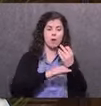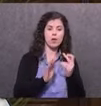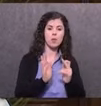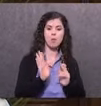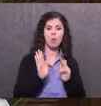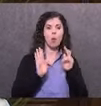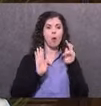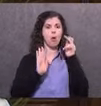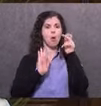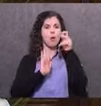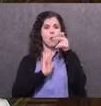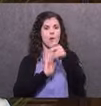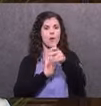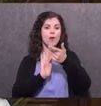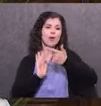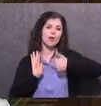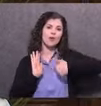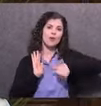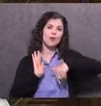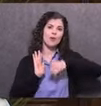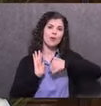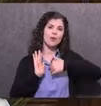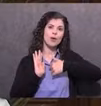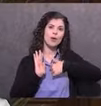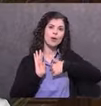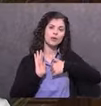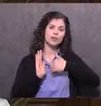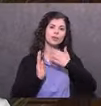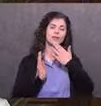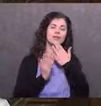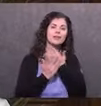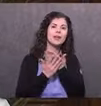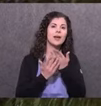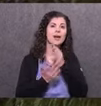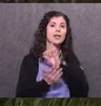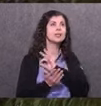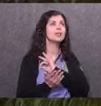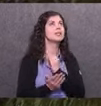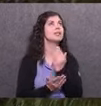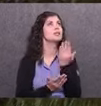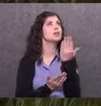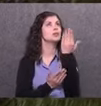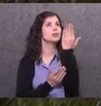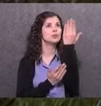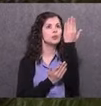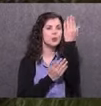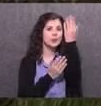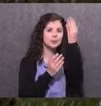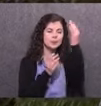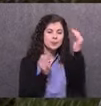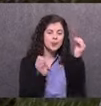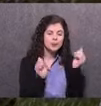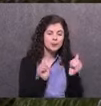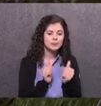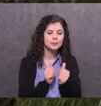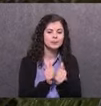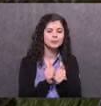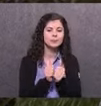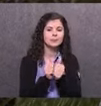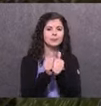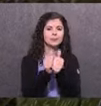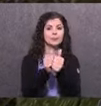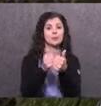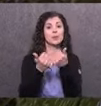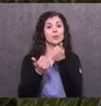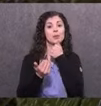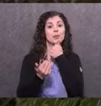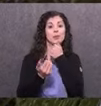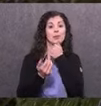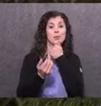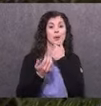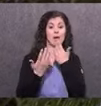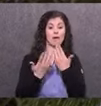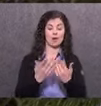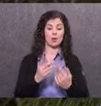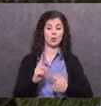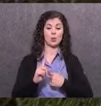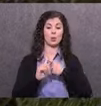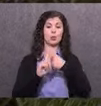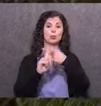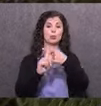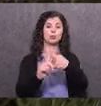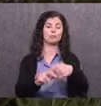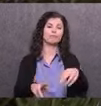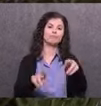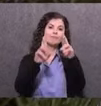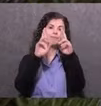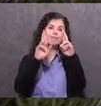acompanharemos o Senhor, de modo que, participando agora na sua cruz, mereçamos um dia